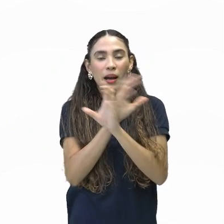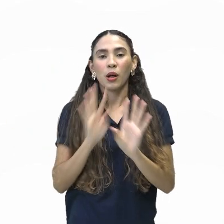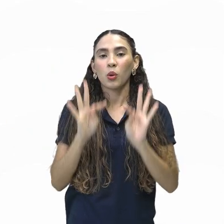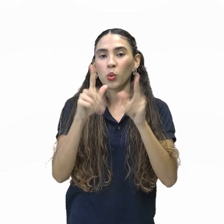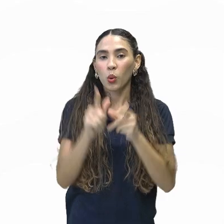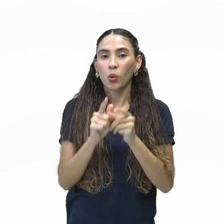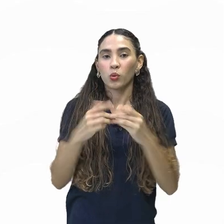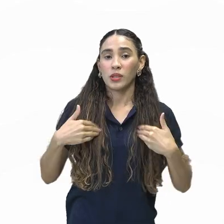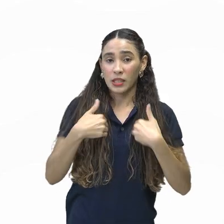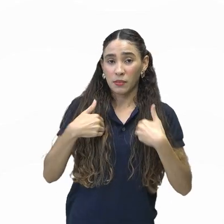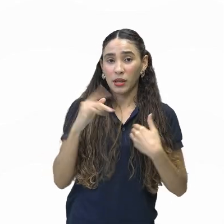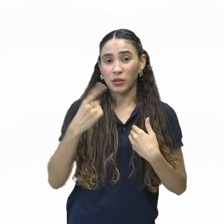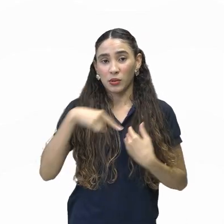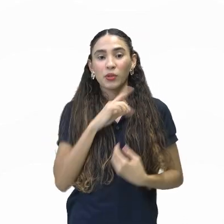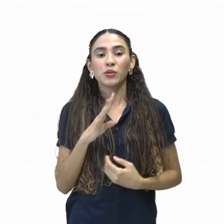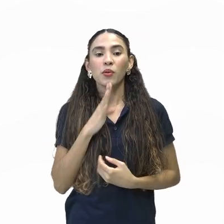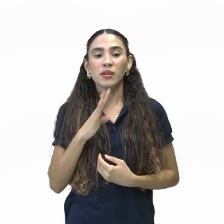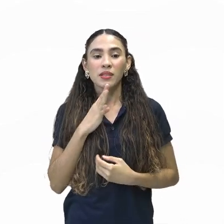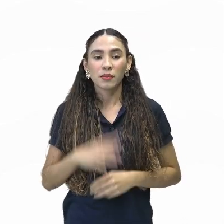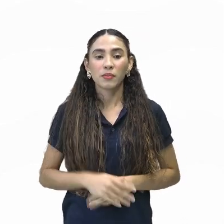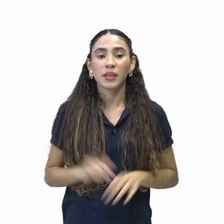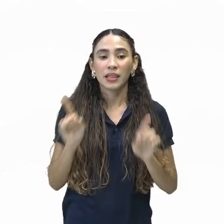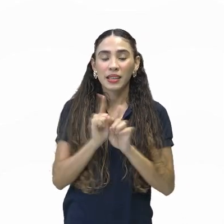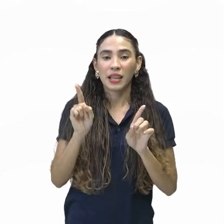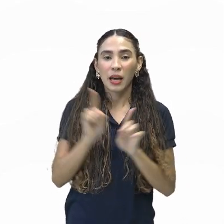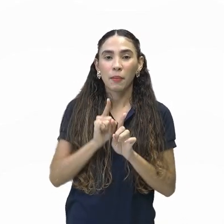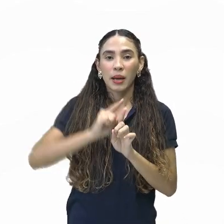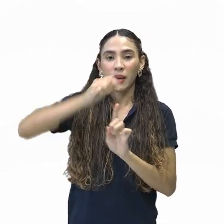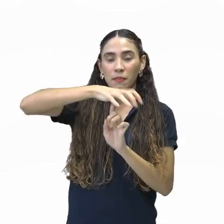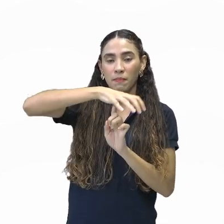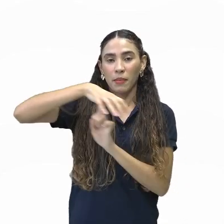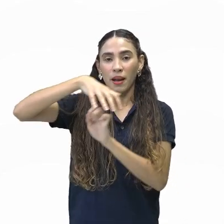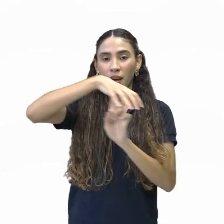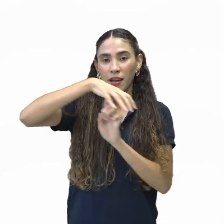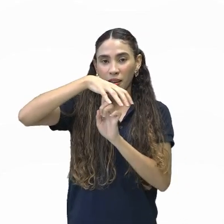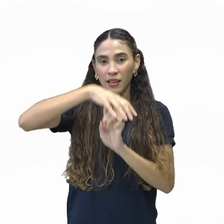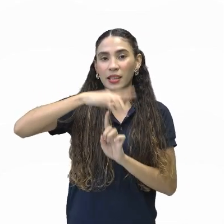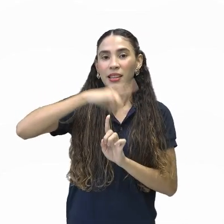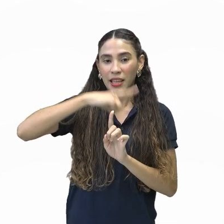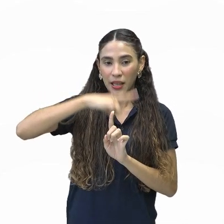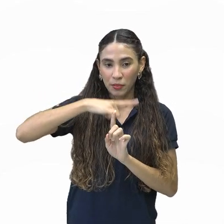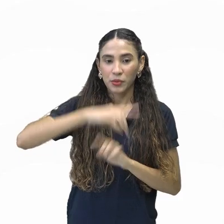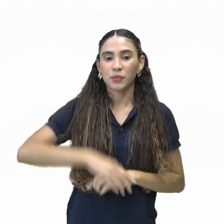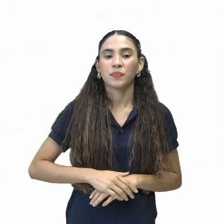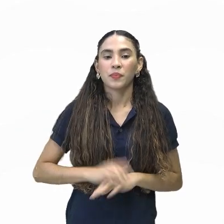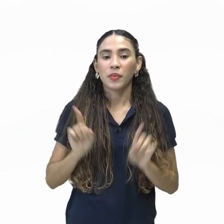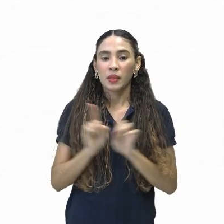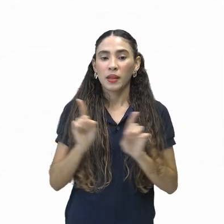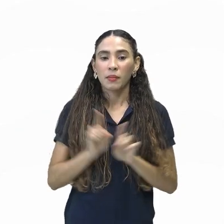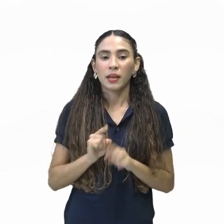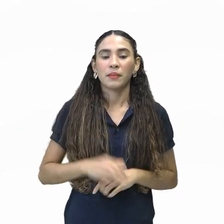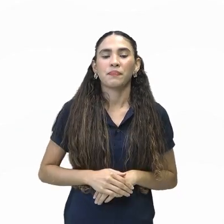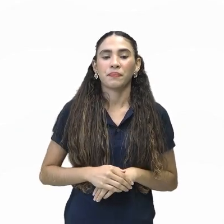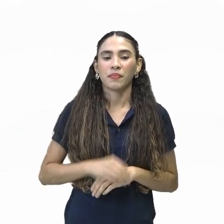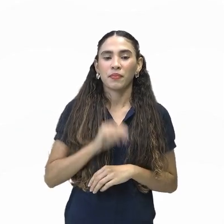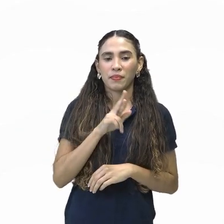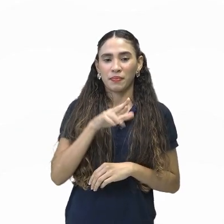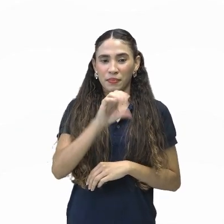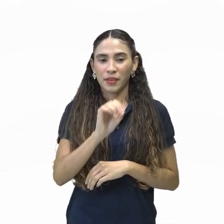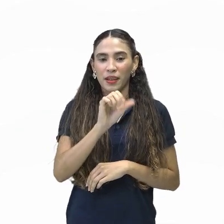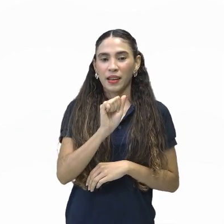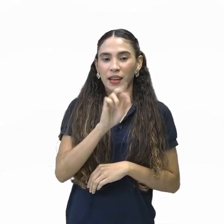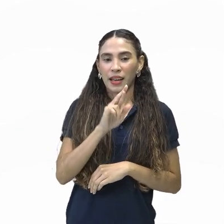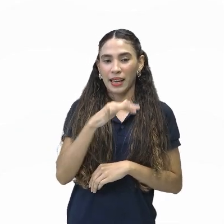animais que nós conhecemos. Reino protista, né, nós temos aí os protozoários, o reino árquea e o